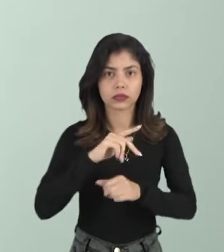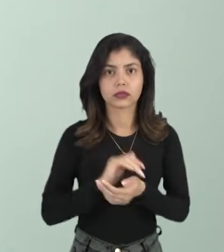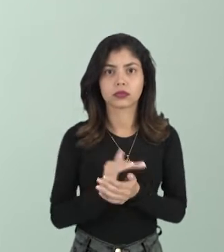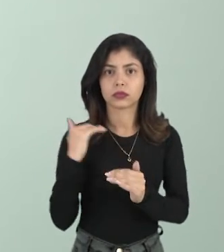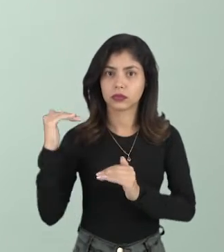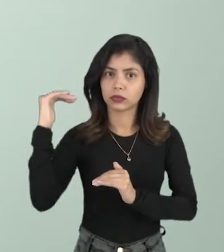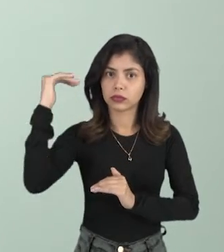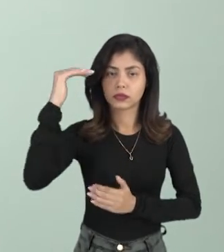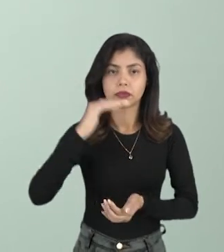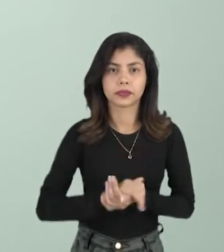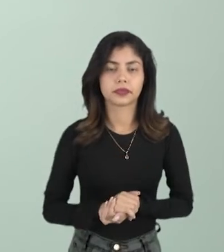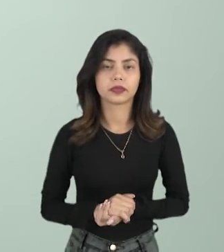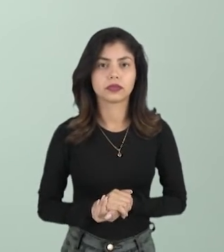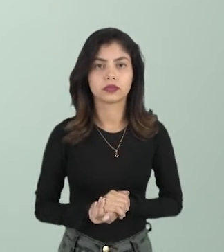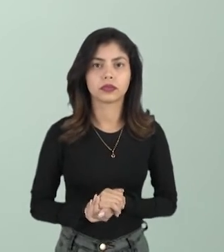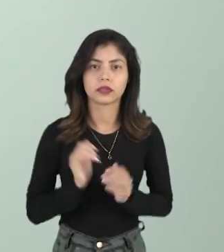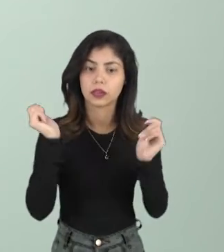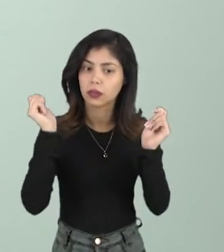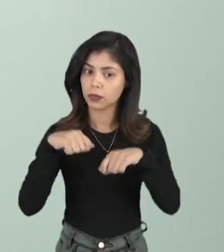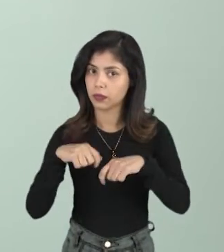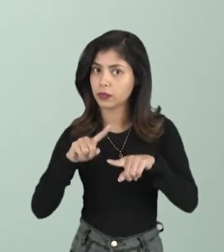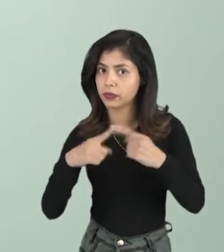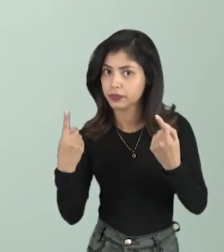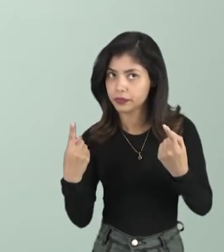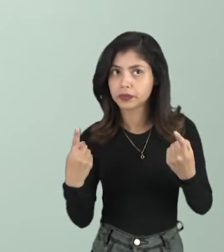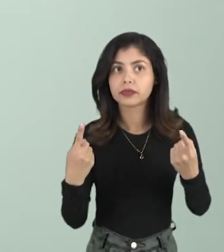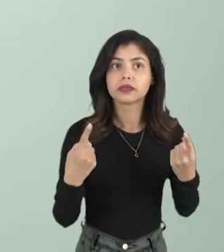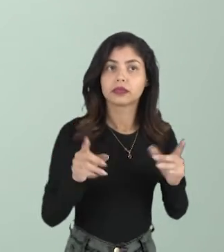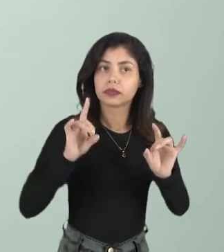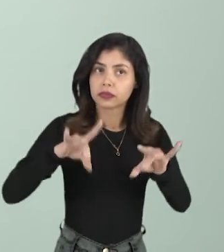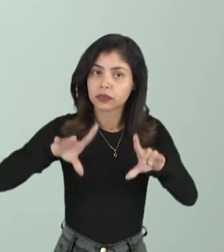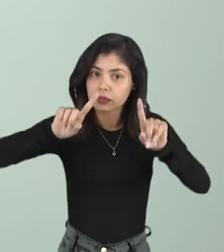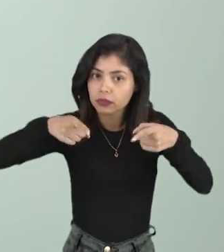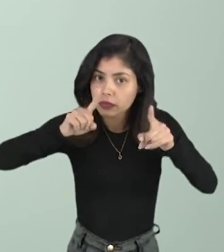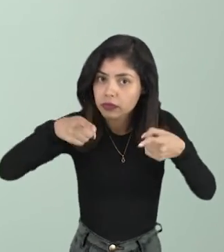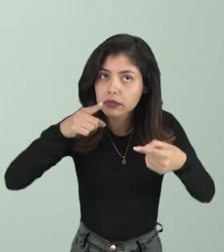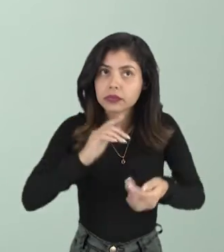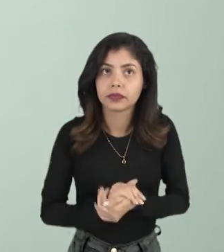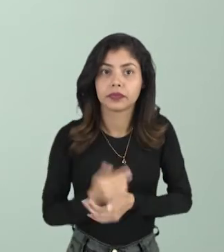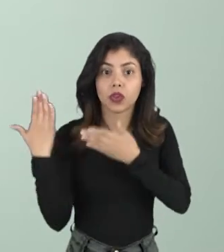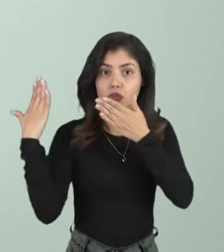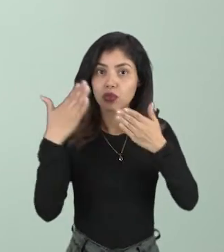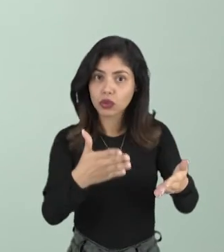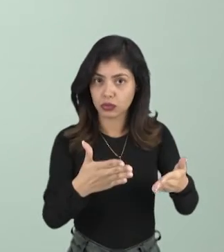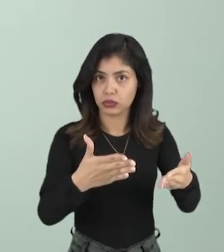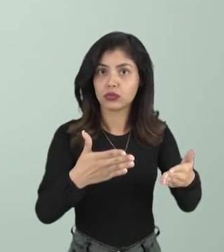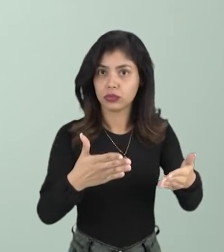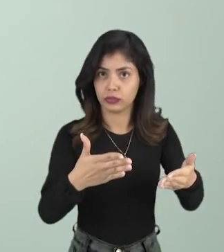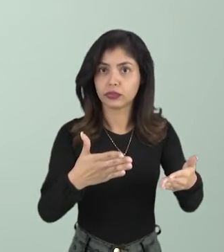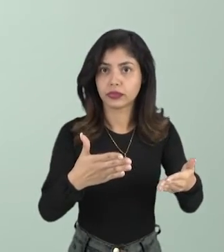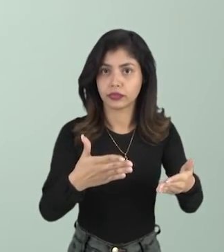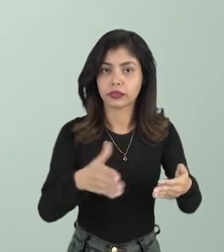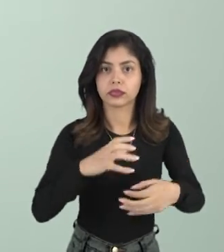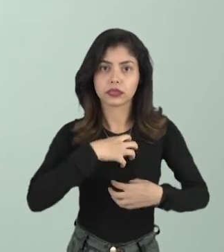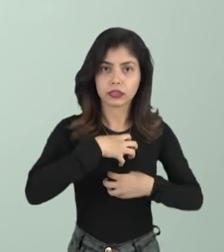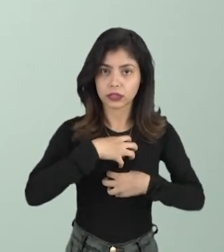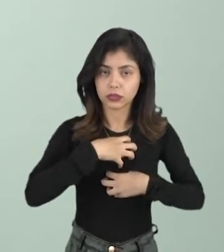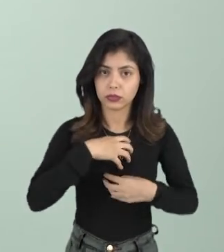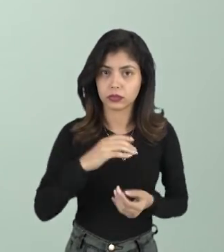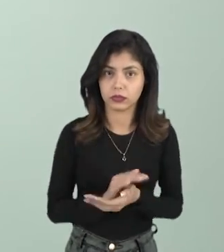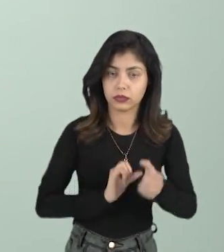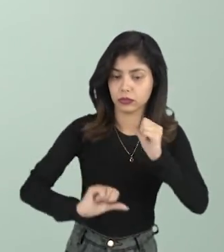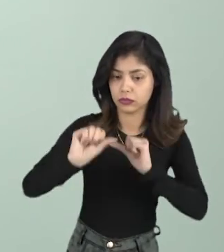crescer. Porém, não está, nesse último parênteses, não está sendo focado o sentimento